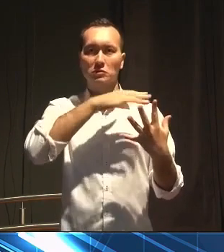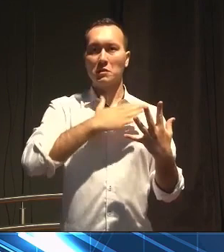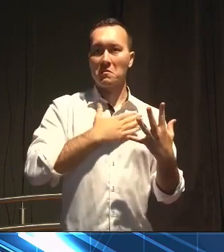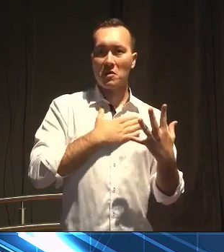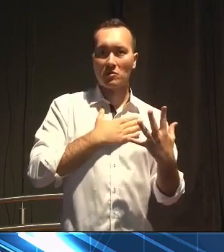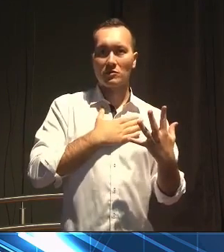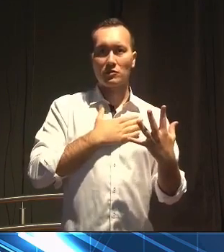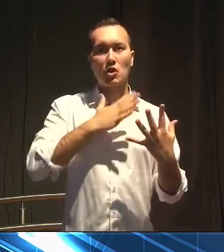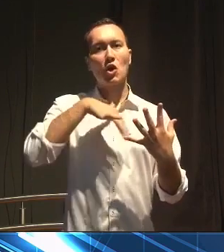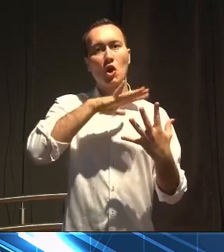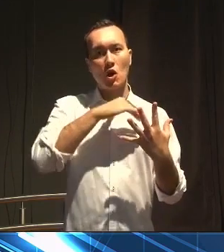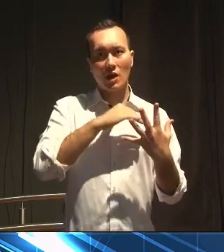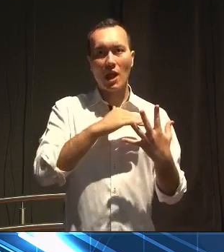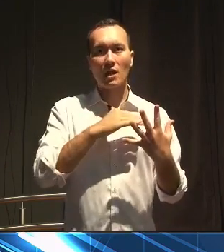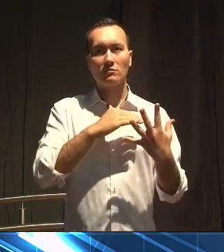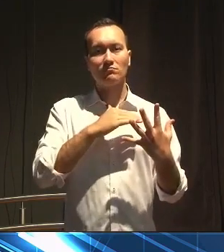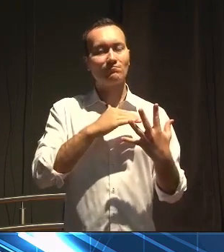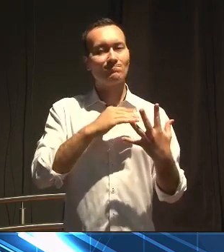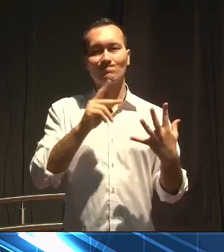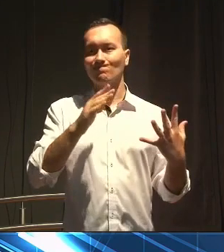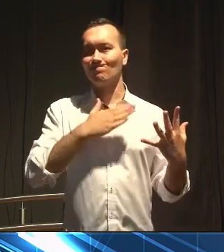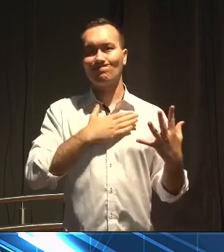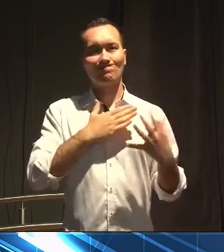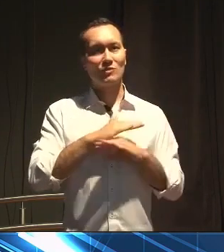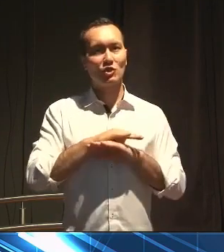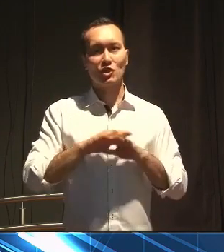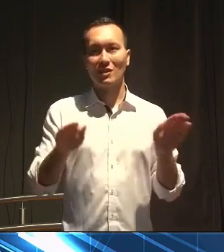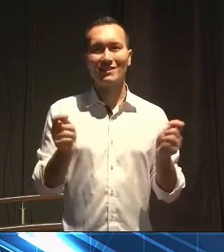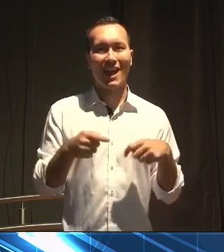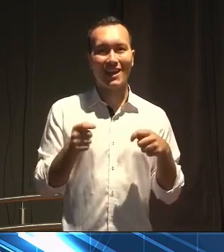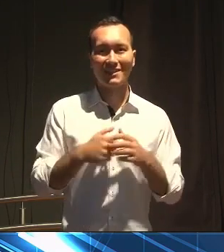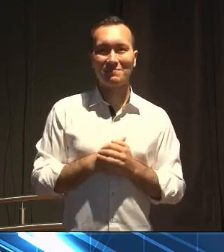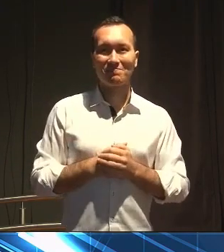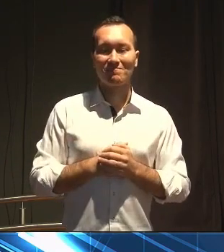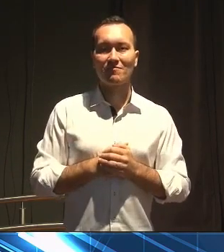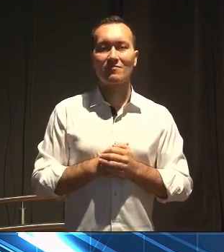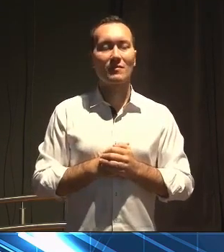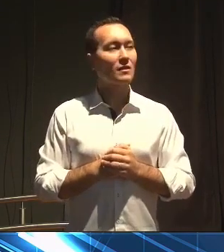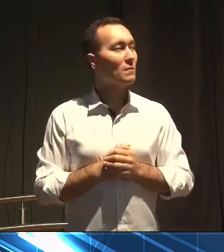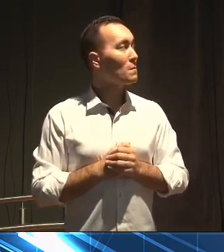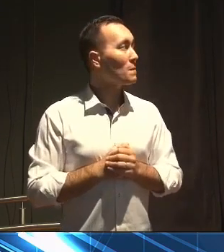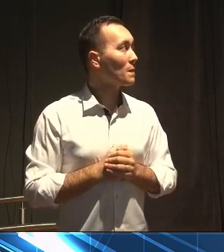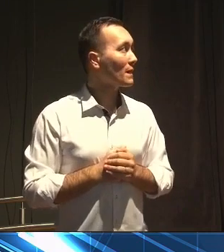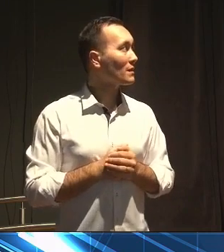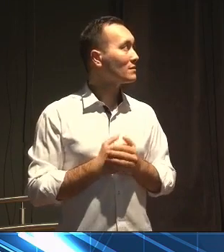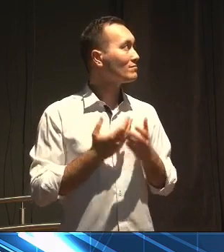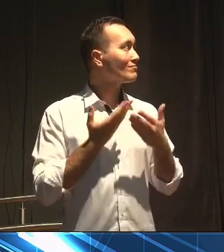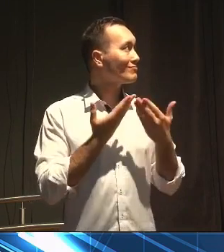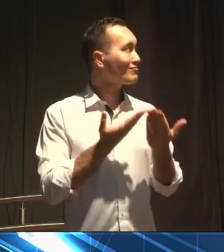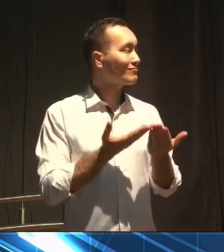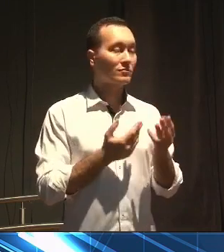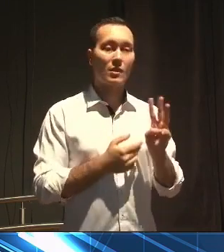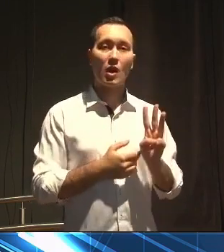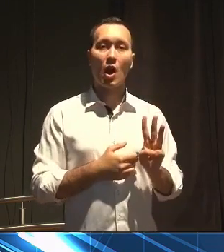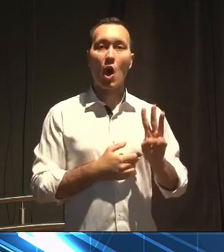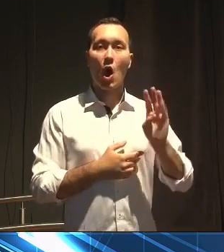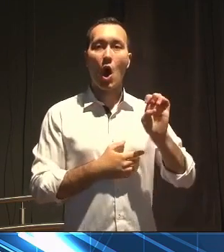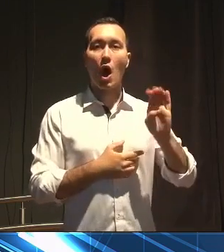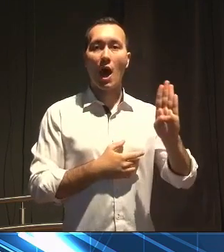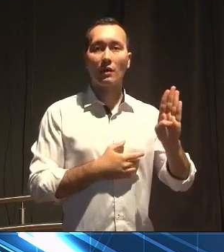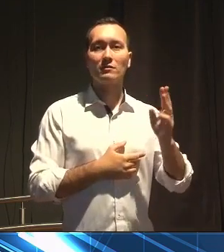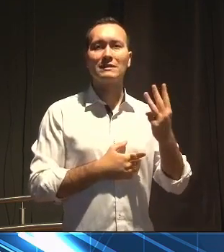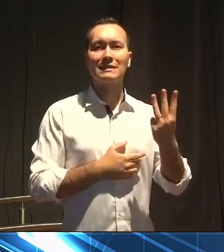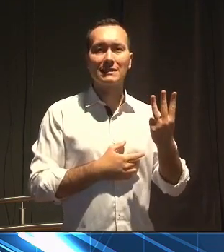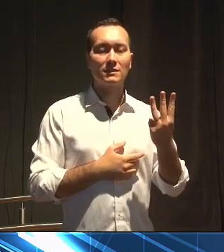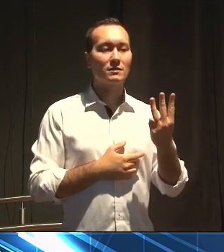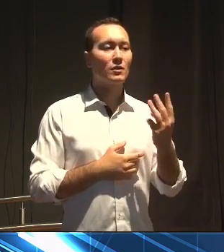eu. Então, não dá tempo aqui de falar um pouco, né, sobre a evolução da nossa experiência